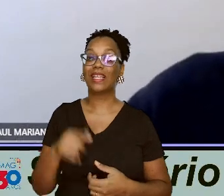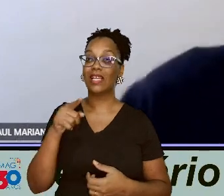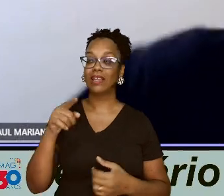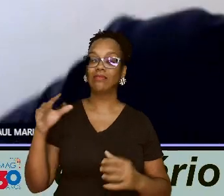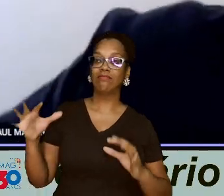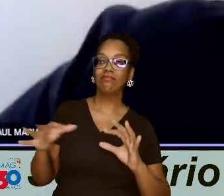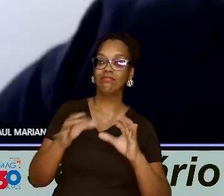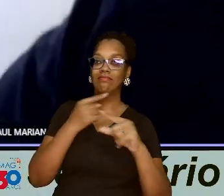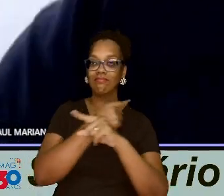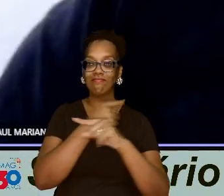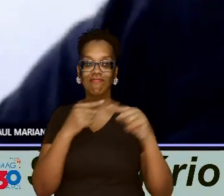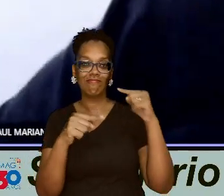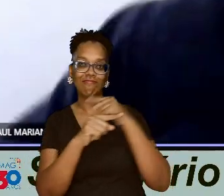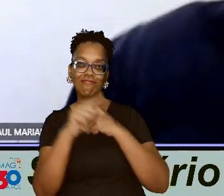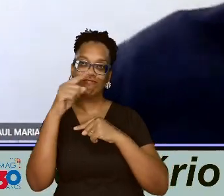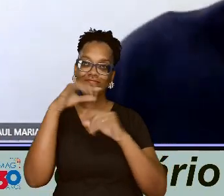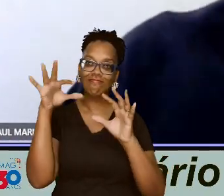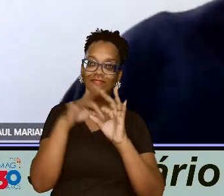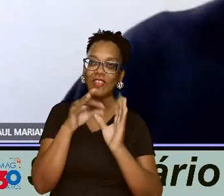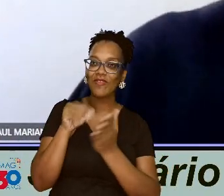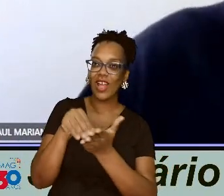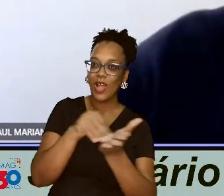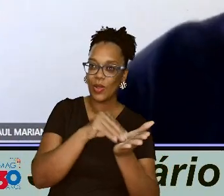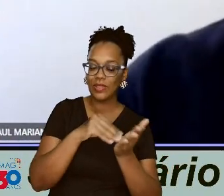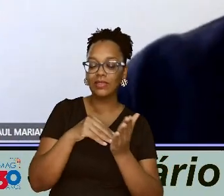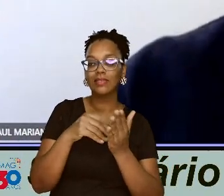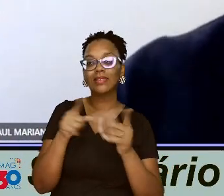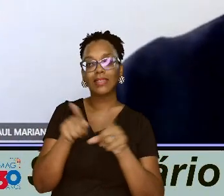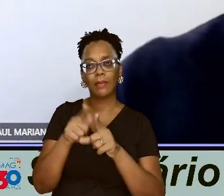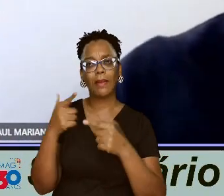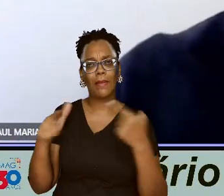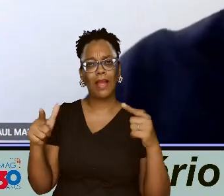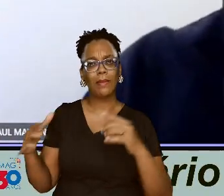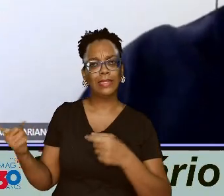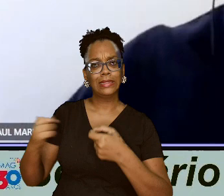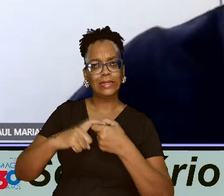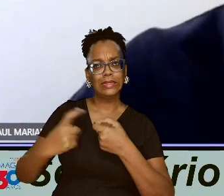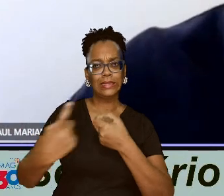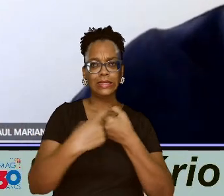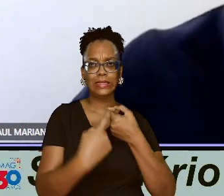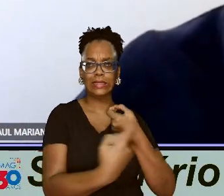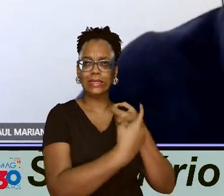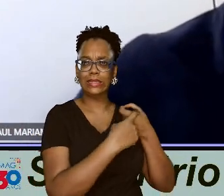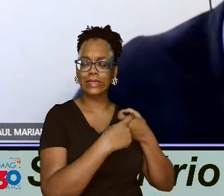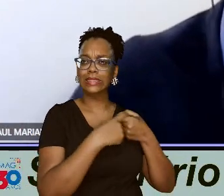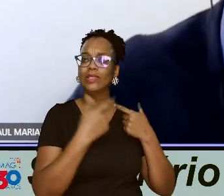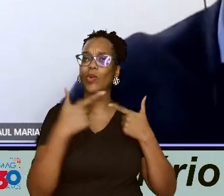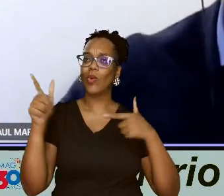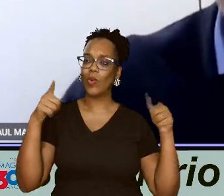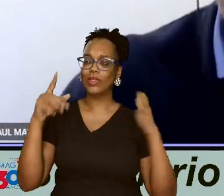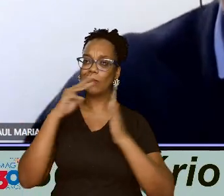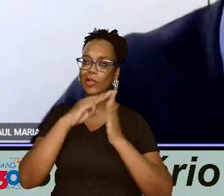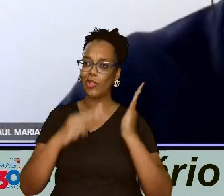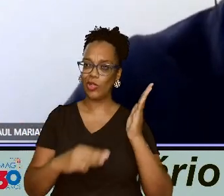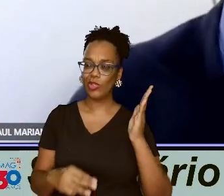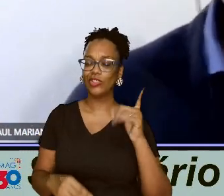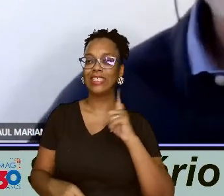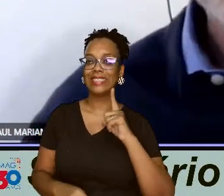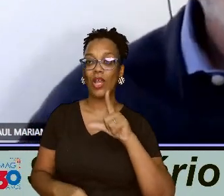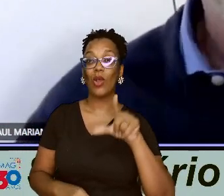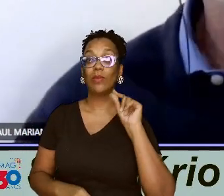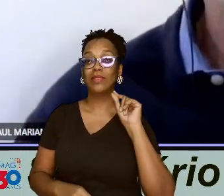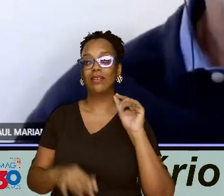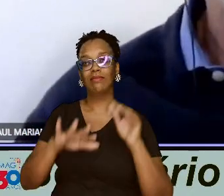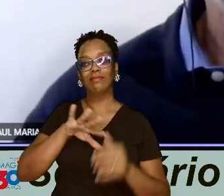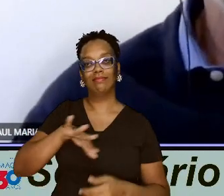foram explorados, como outros tantos ganchos, né? Ou tangências que nós, pelo corte metodológico, tivemos a opção de deixar de lado,